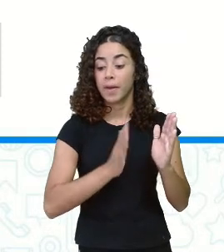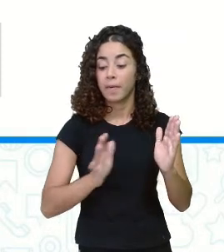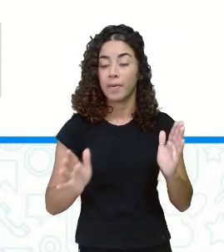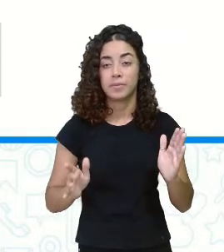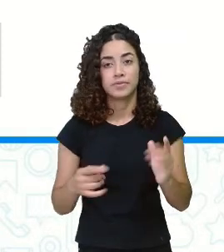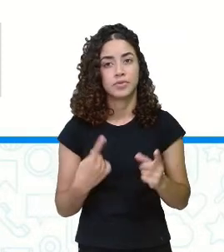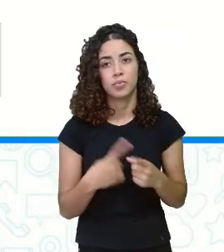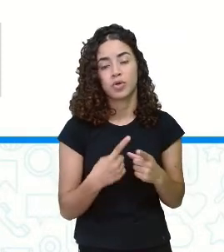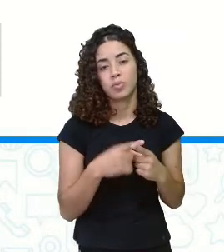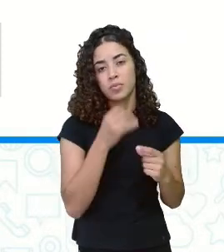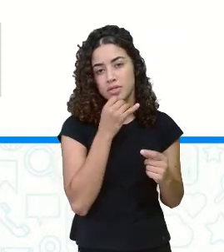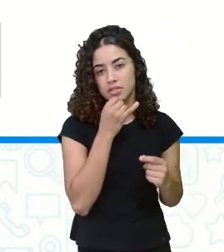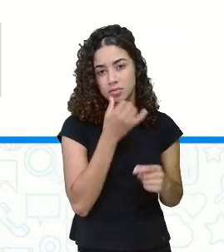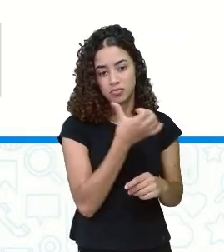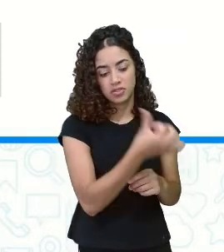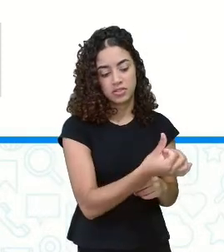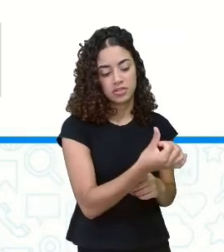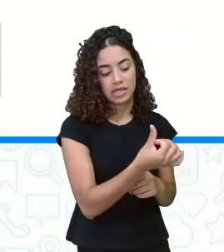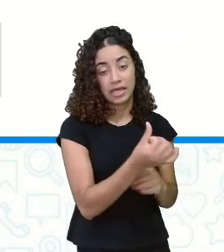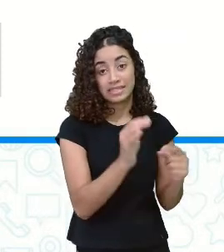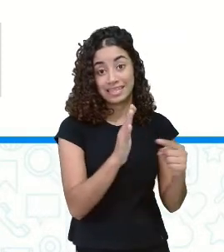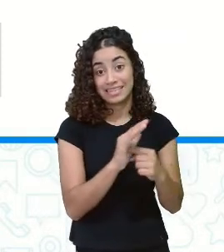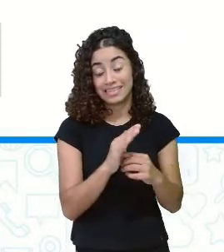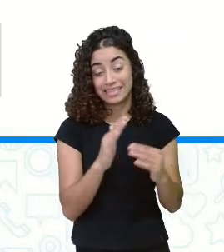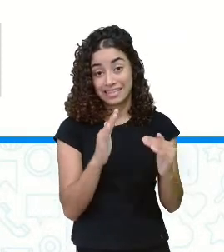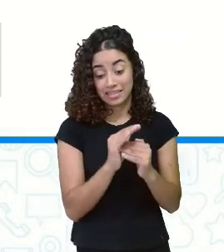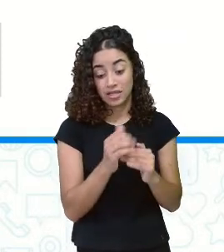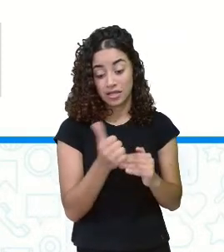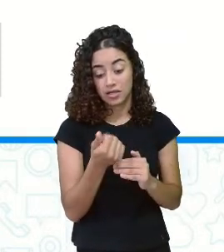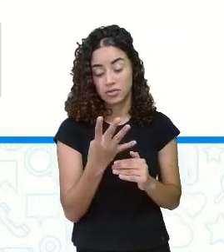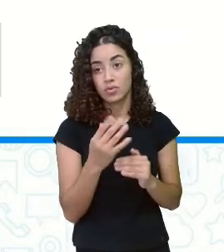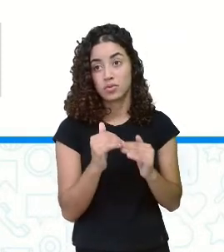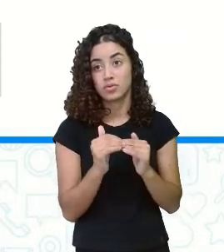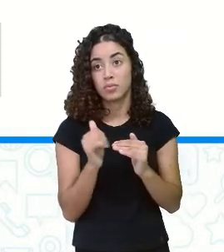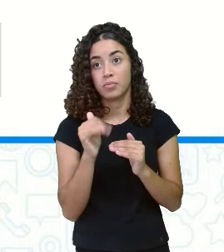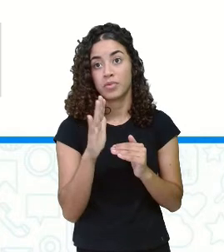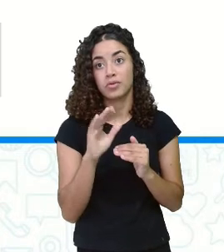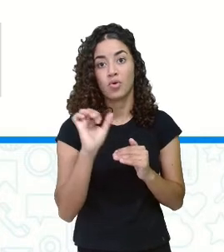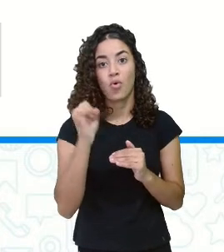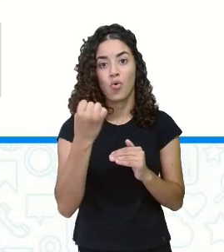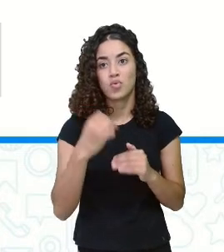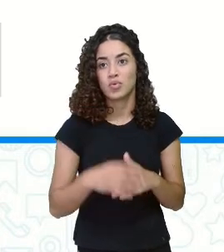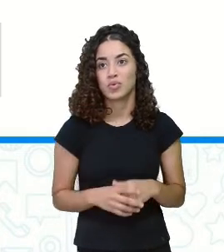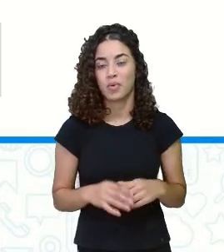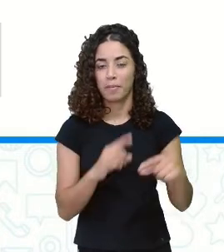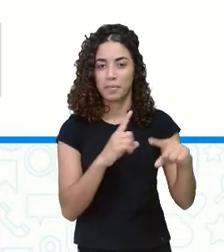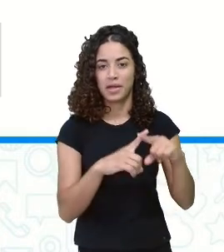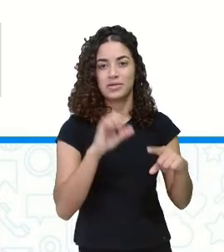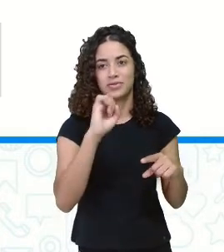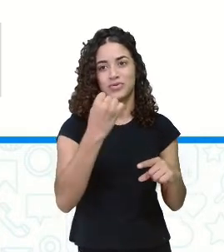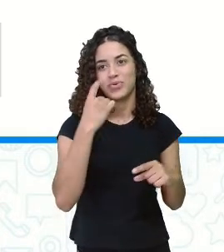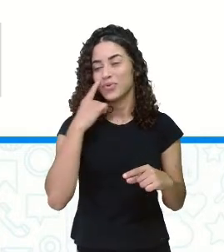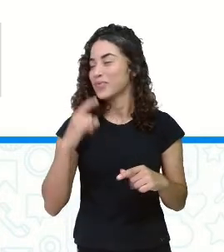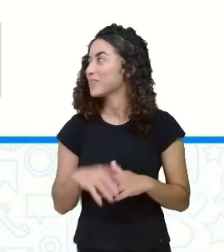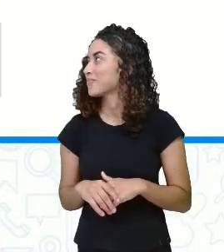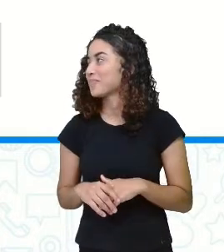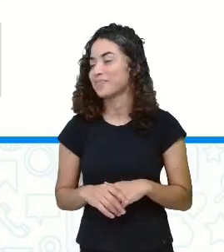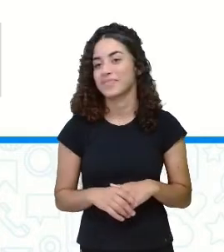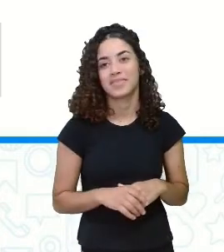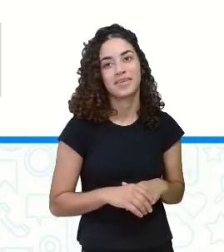regularidade. Por quê? Saindo de 6 para chegar em 14, está aumentando em 8. Exatamente isso,